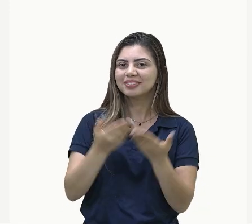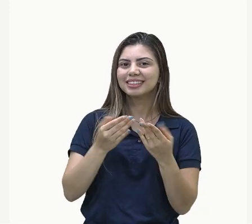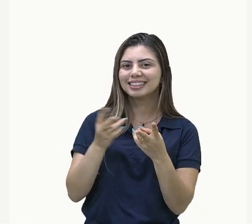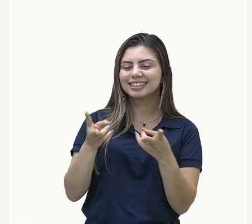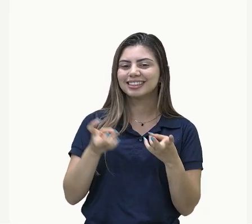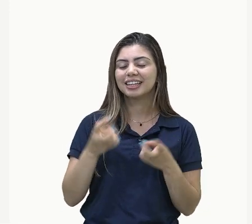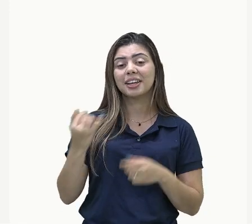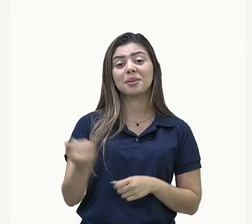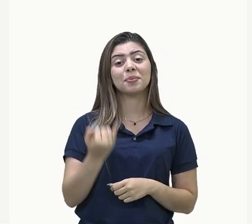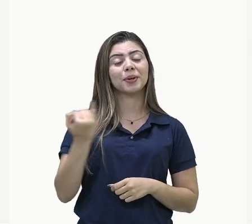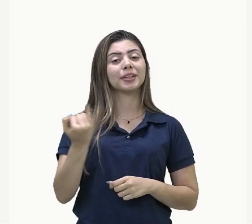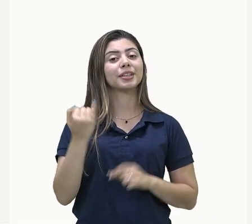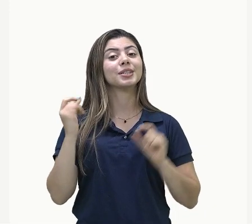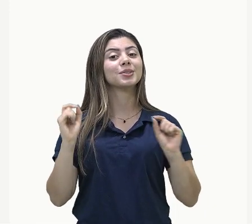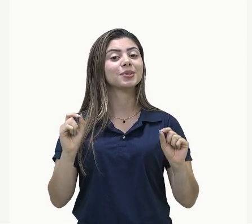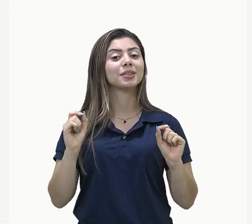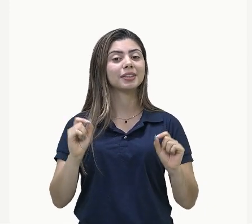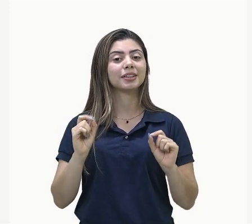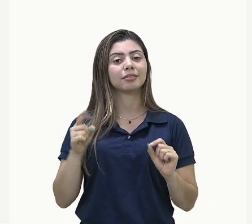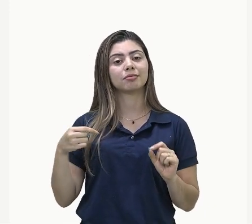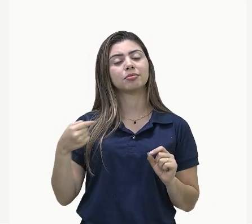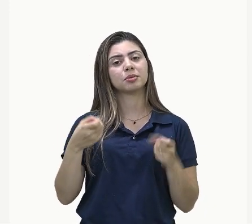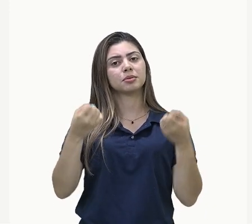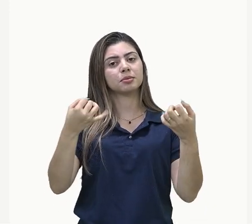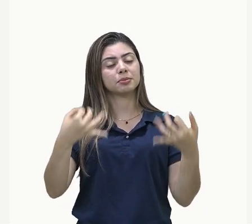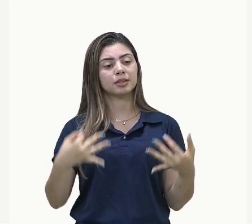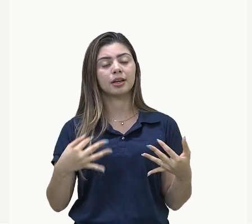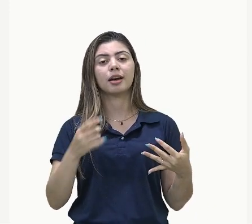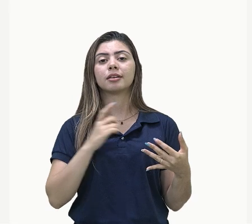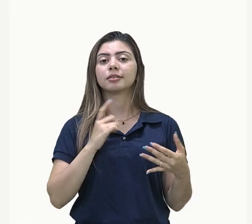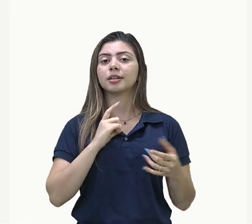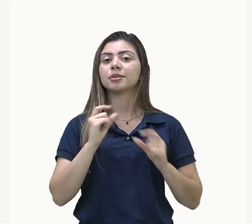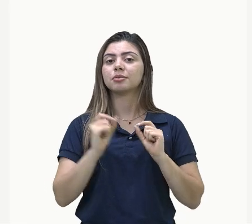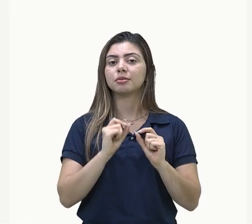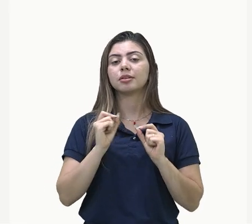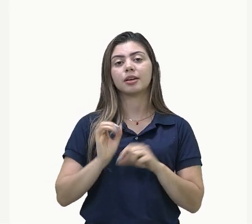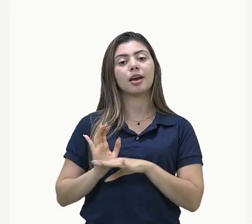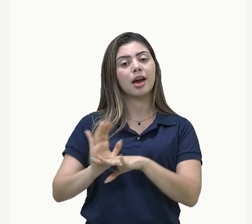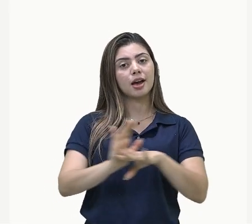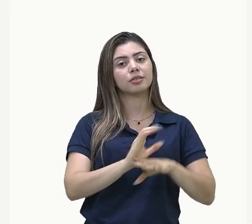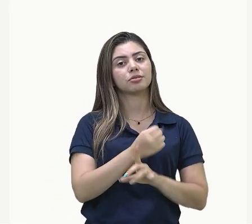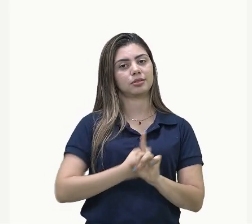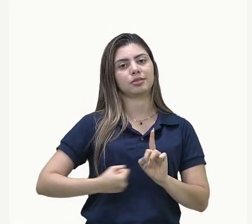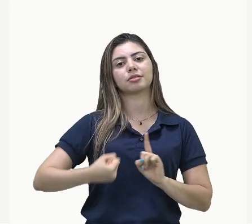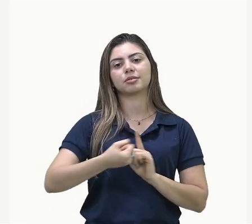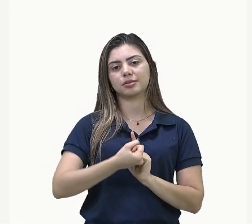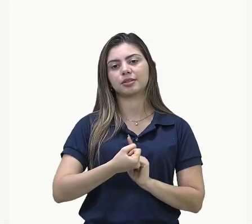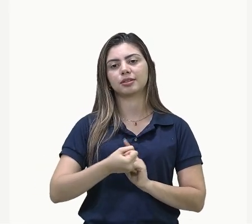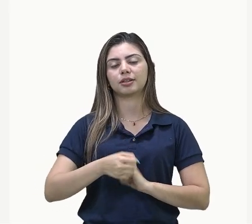também falarmos sobre o impacto na sociedade, ou seja,